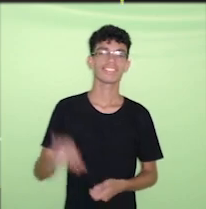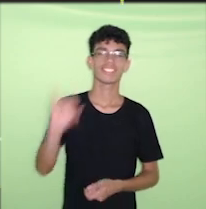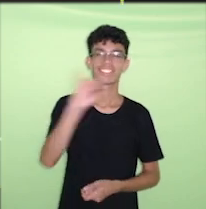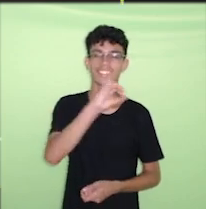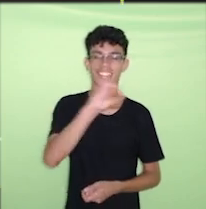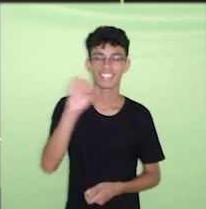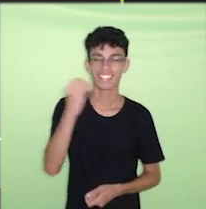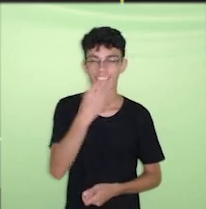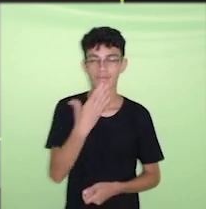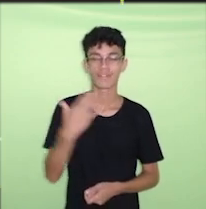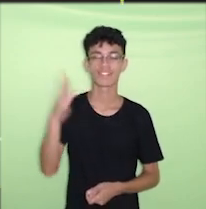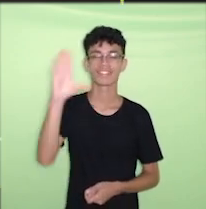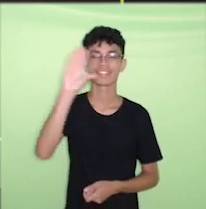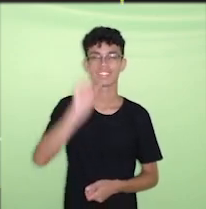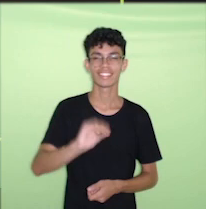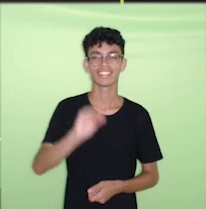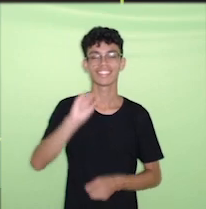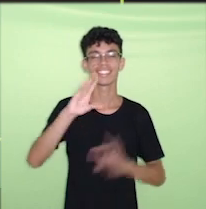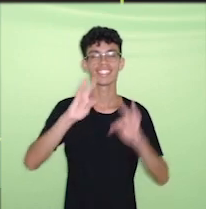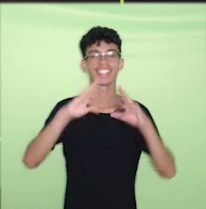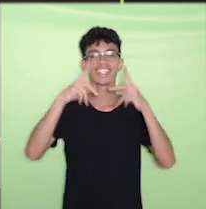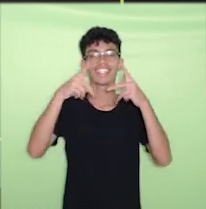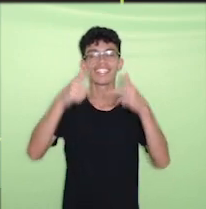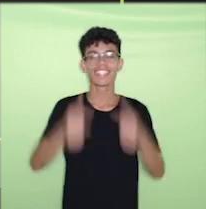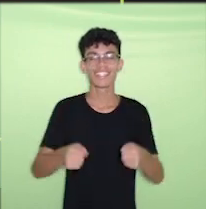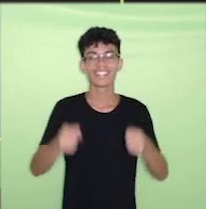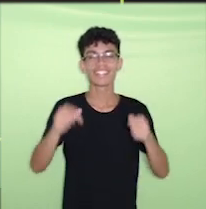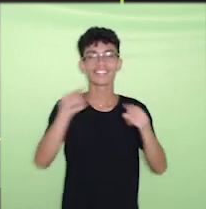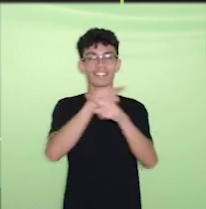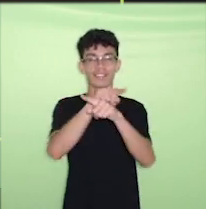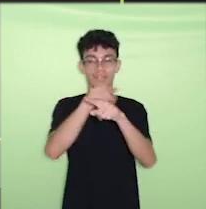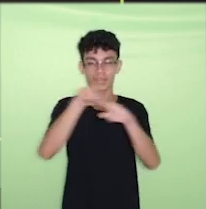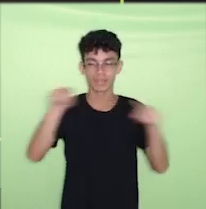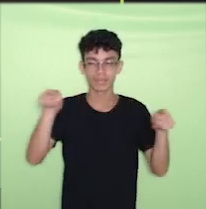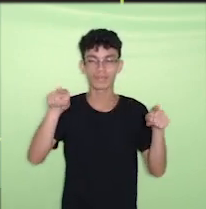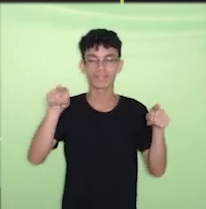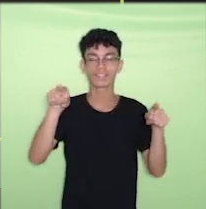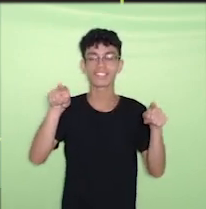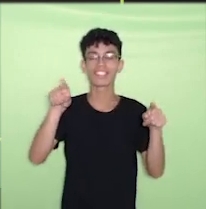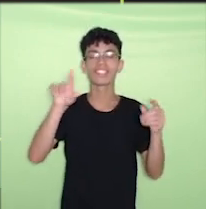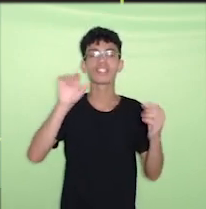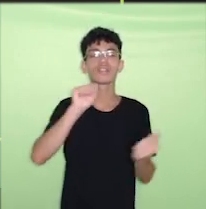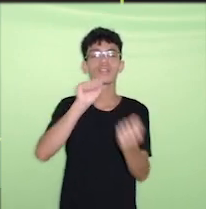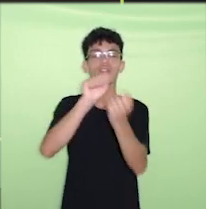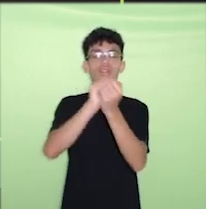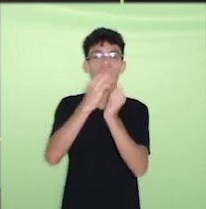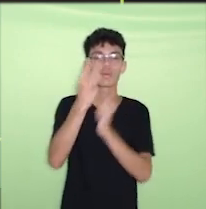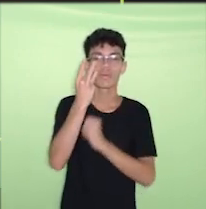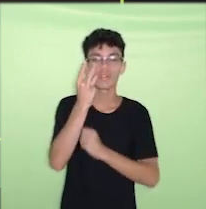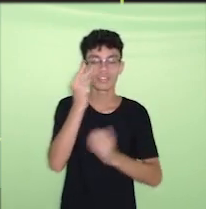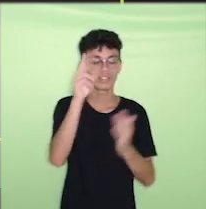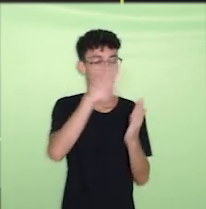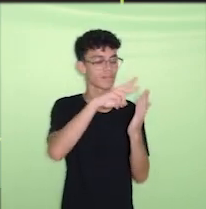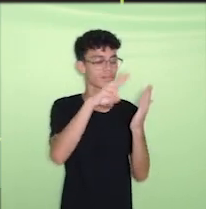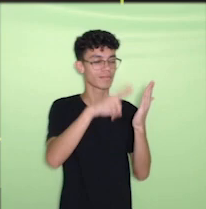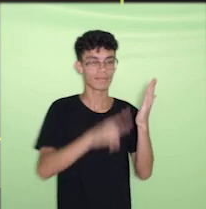Olá, boa noite a todas, todos que estiveram com a gente presente nessa leitura. Ela